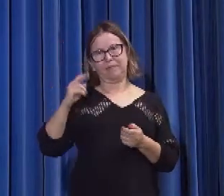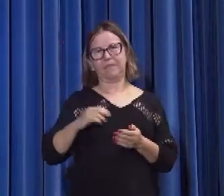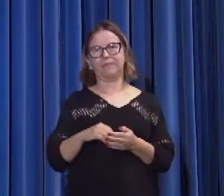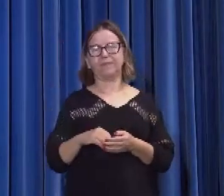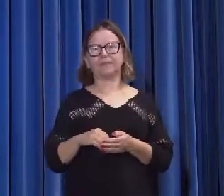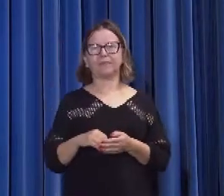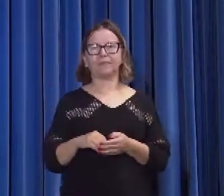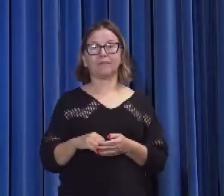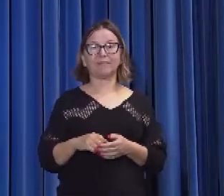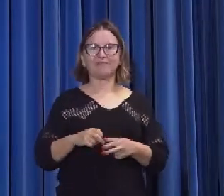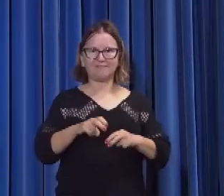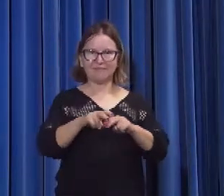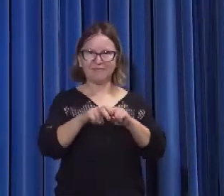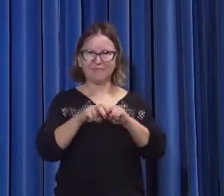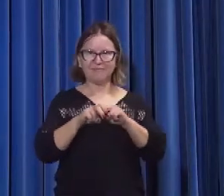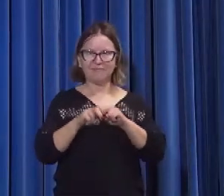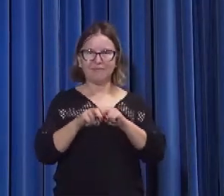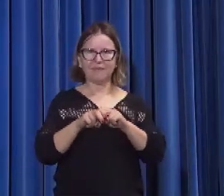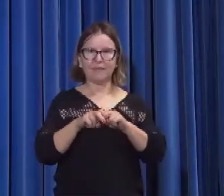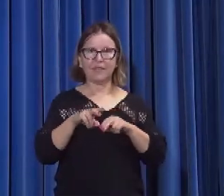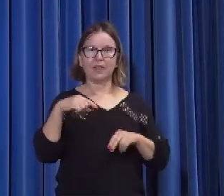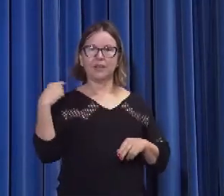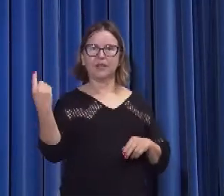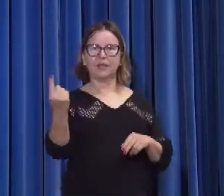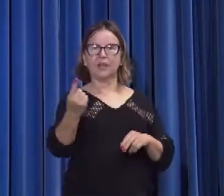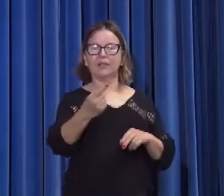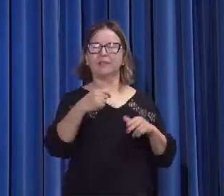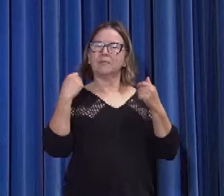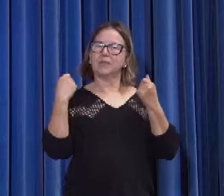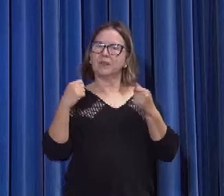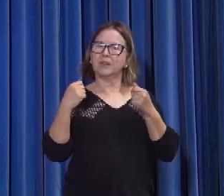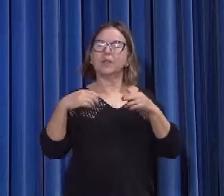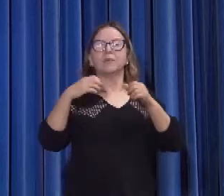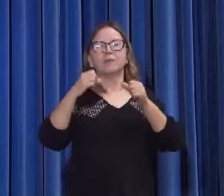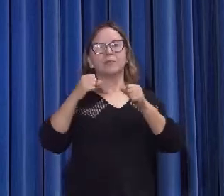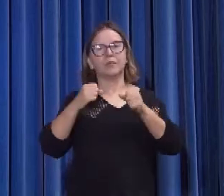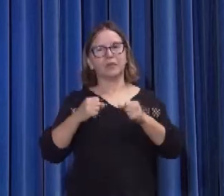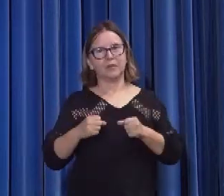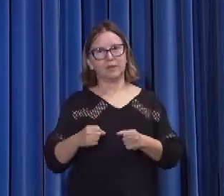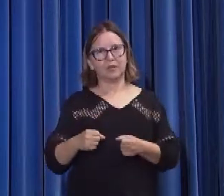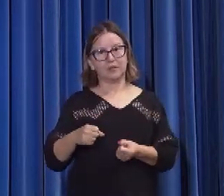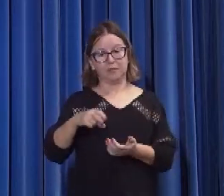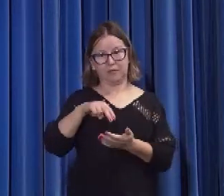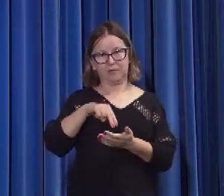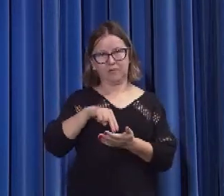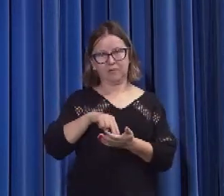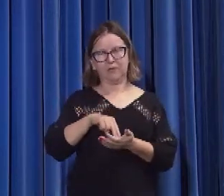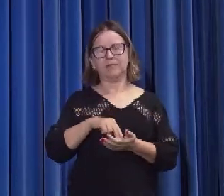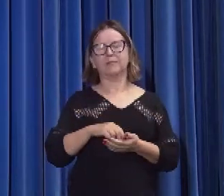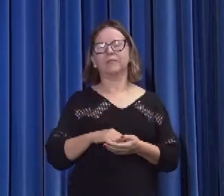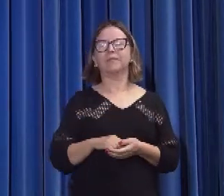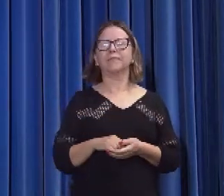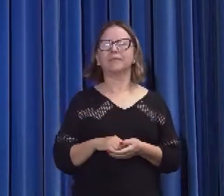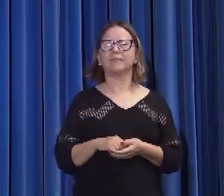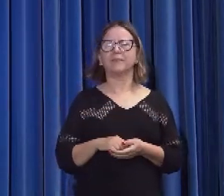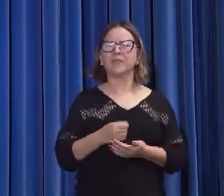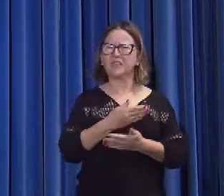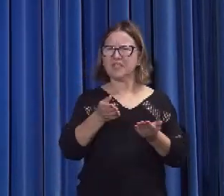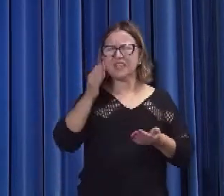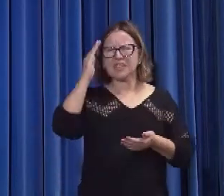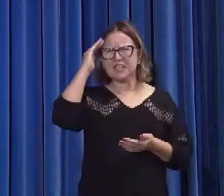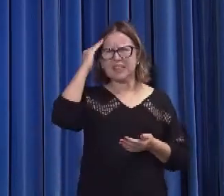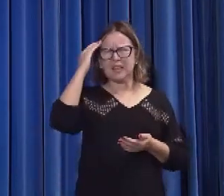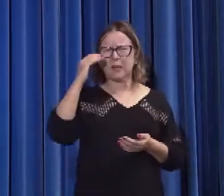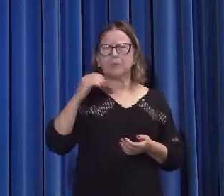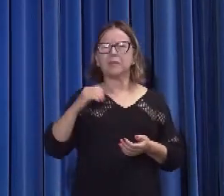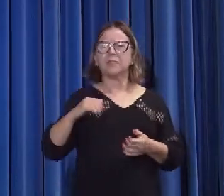E é por isso que precisamos e podemos perseverar. Vocês sabem que o sofrimento é